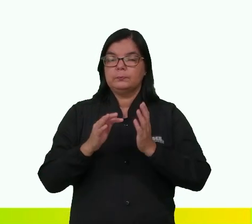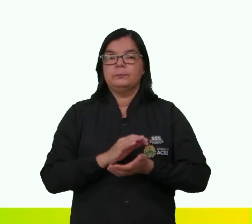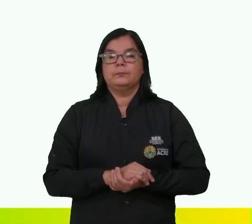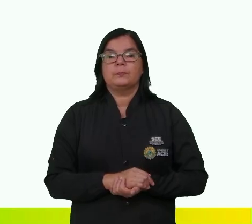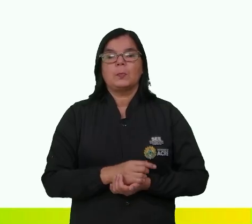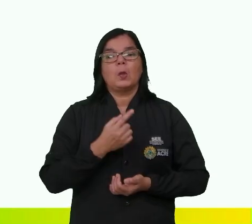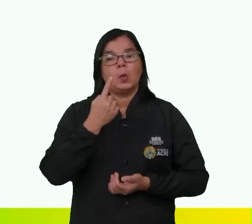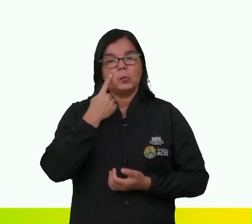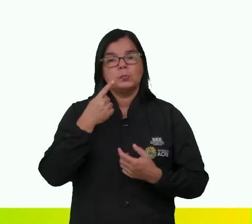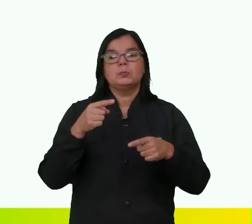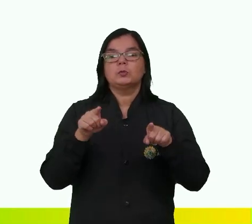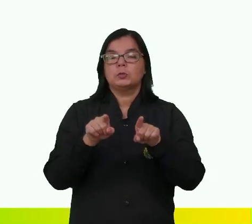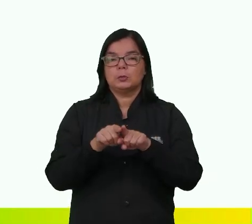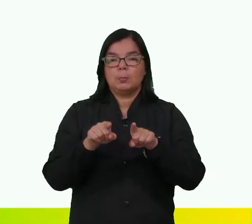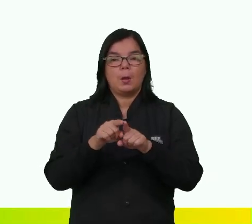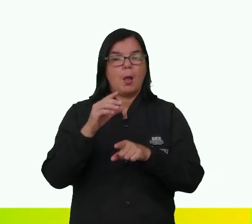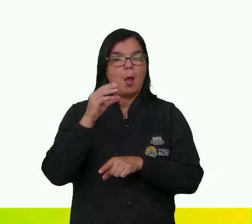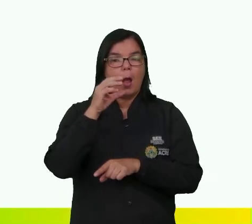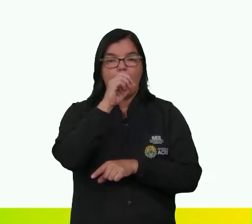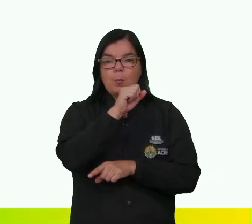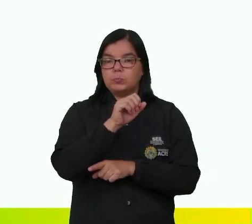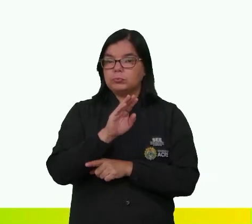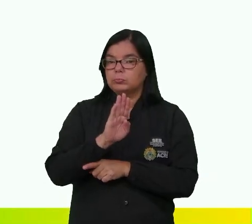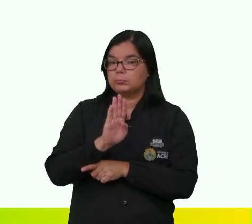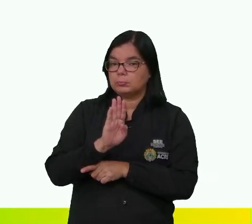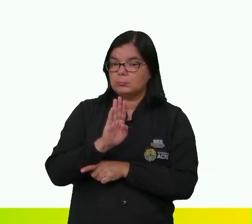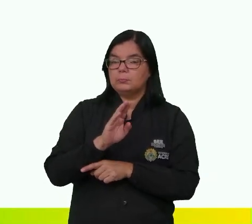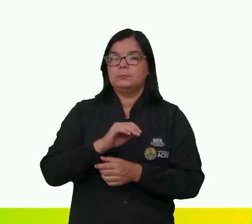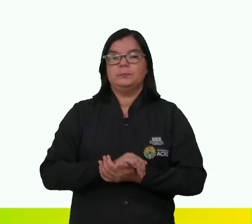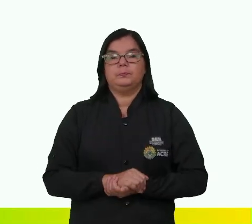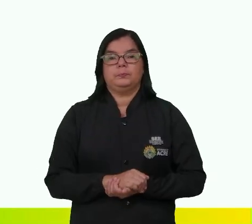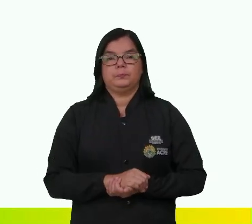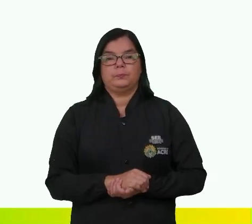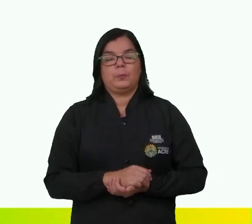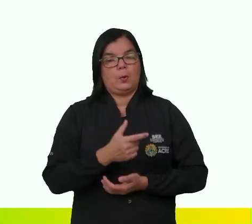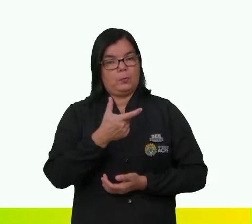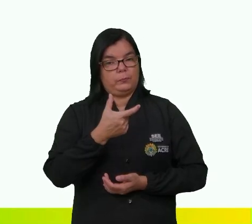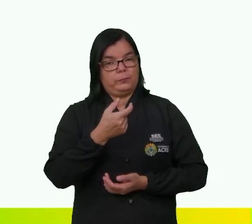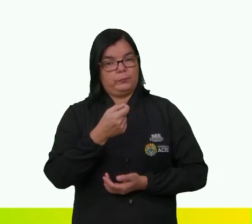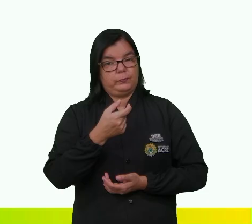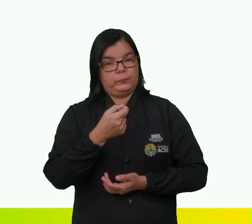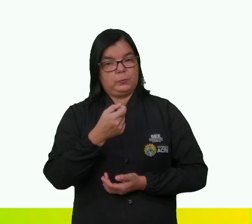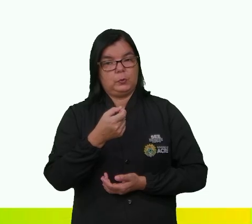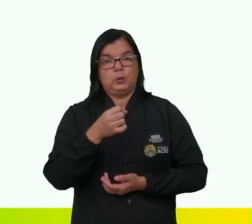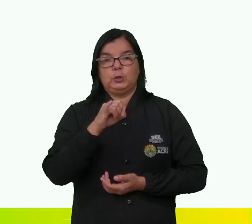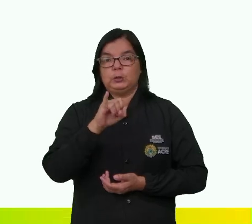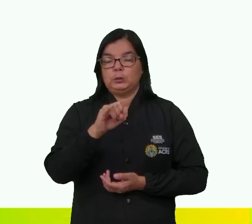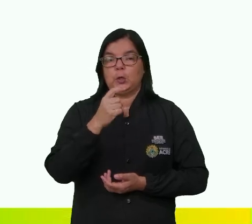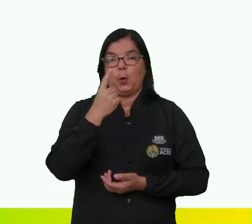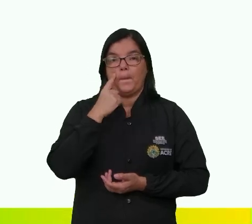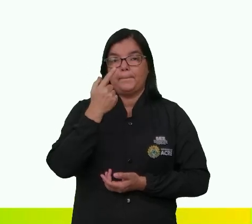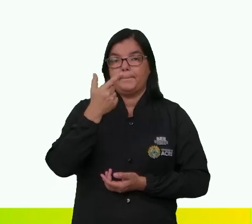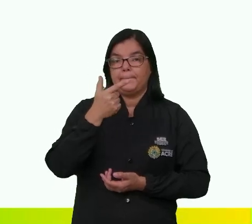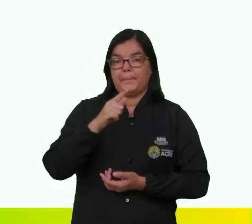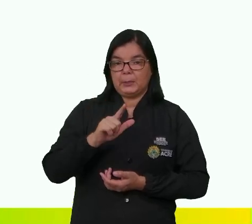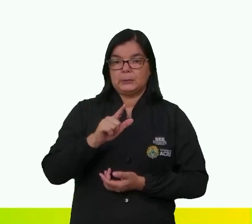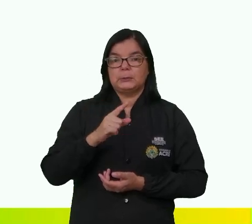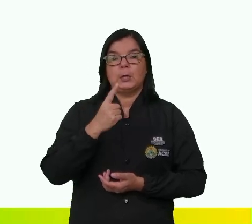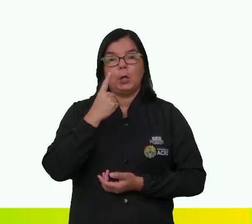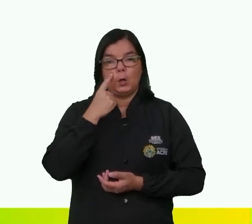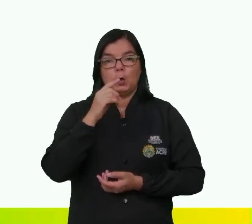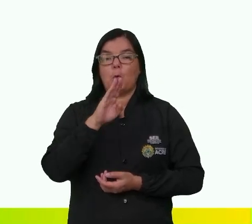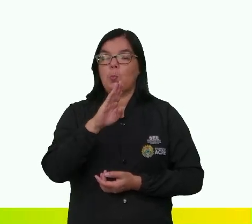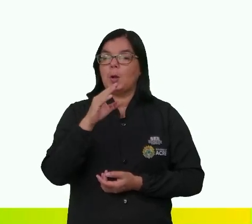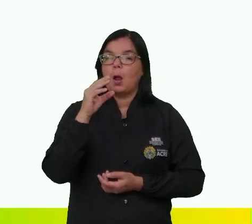eu encontro imediatamente o valor b. Esse b é o 20. Se eu olhar de novo para cá, eu